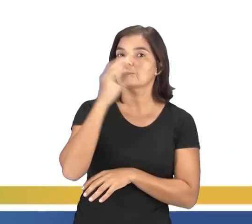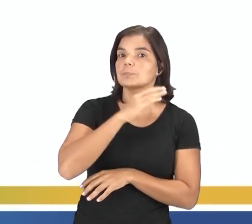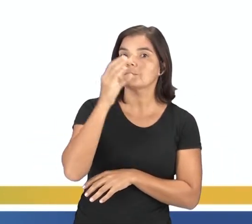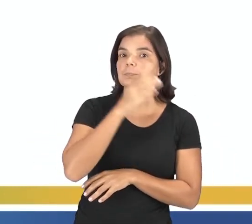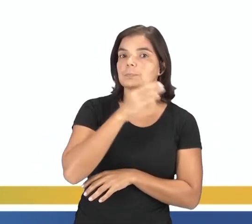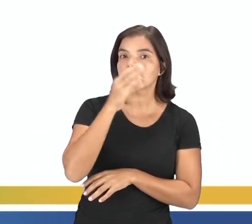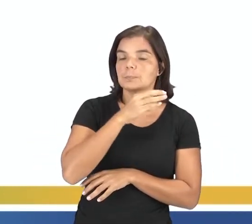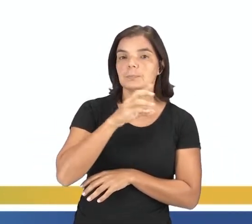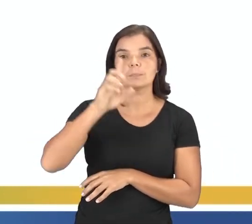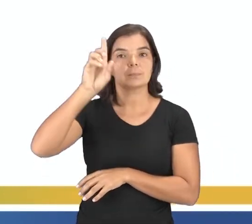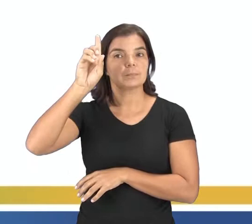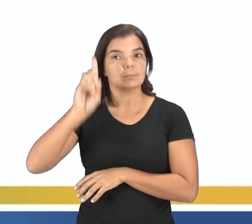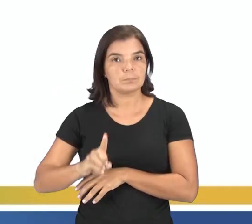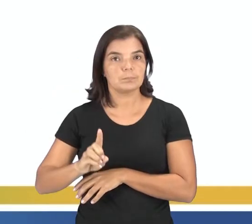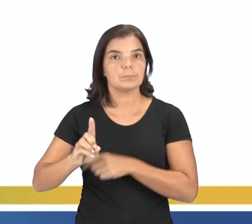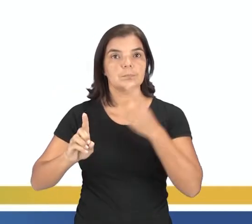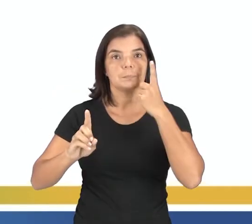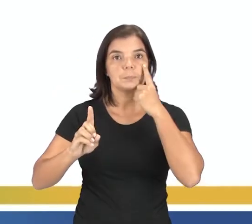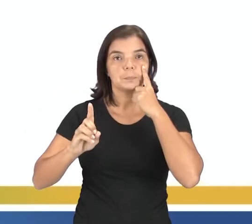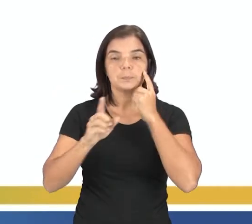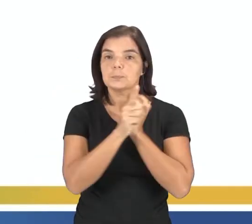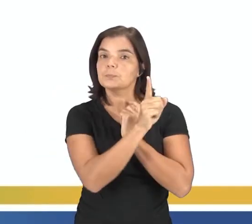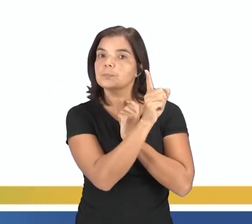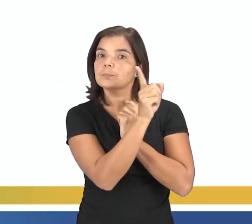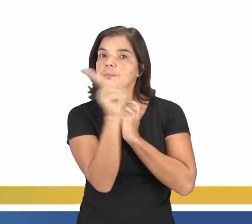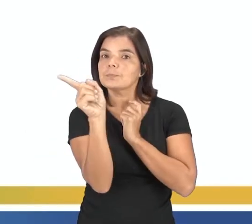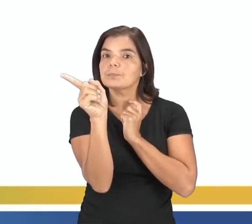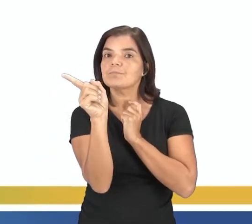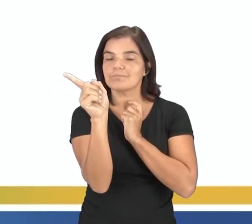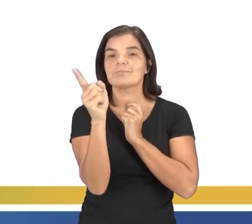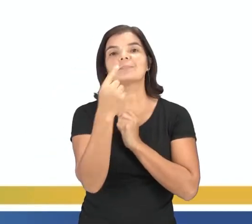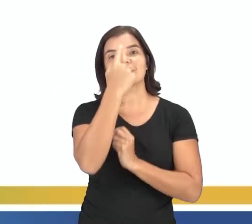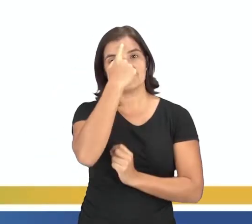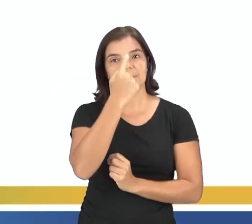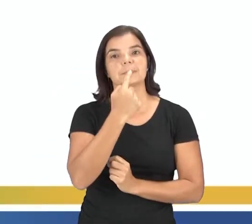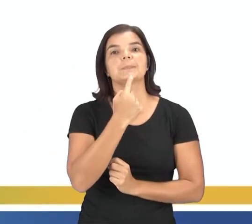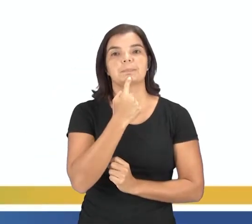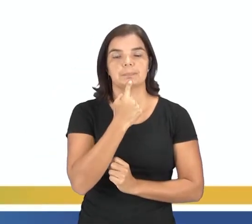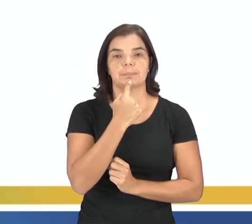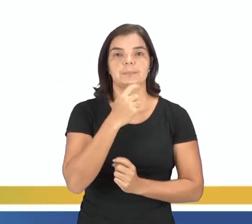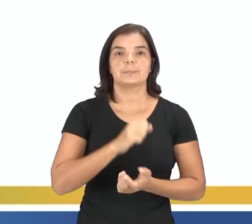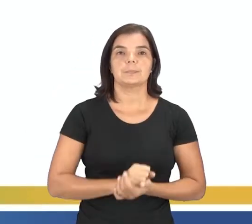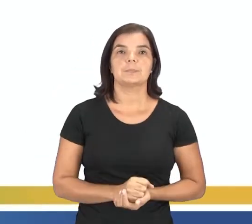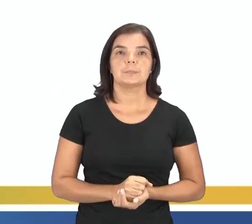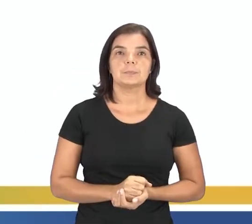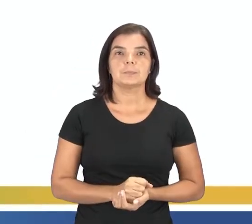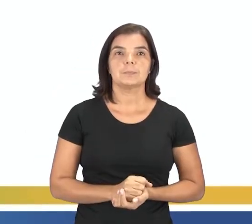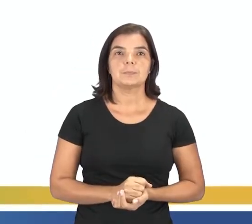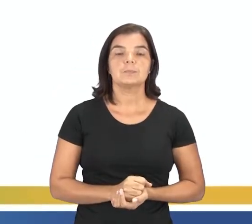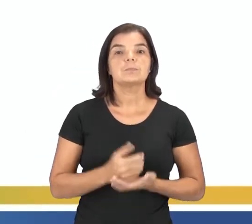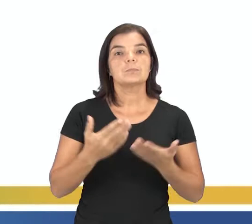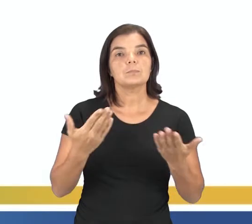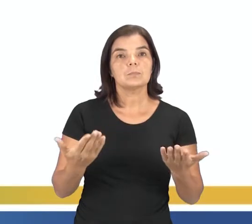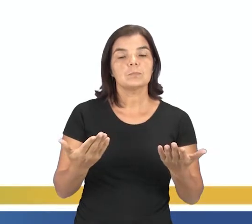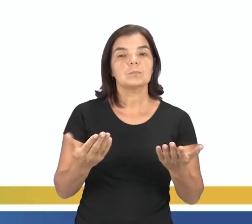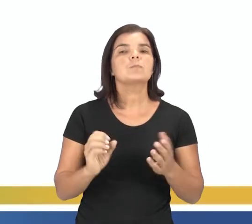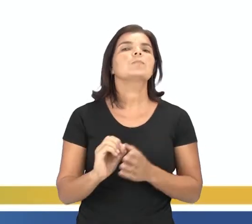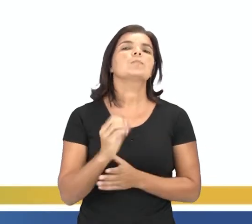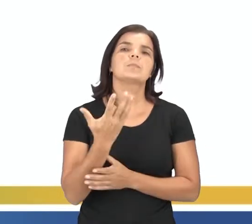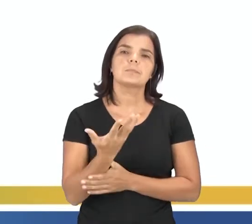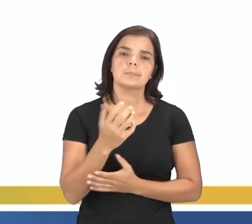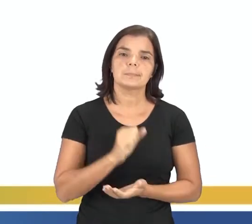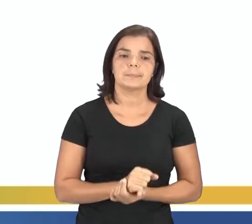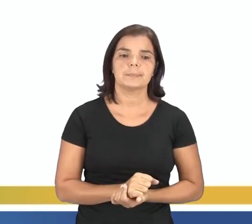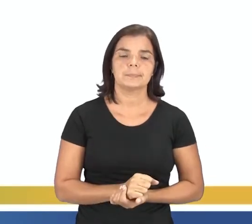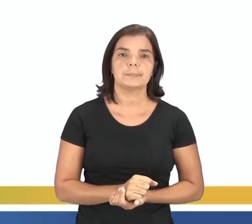sua extremidade direita, como vocês podem perceber aí na imagem. E aí, pessoal, o que vai